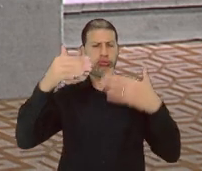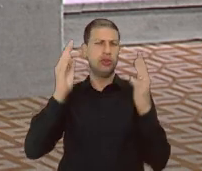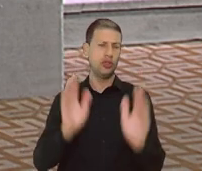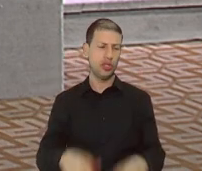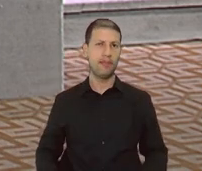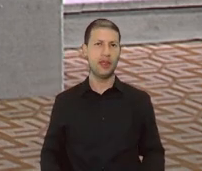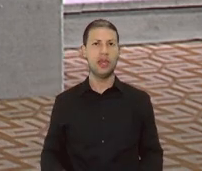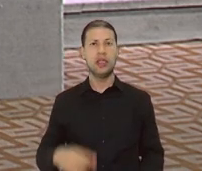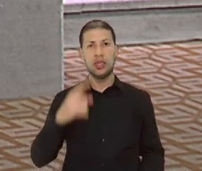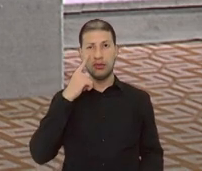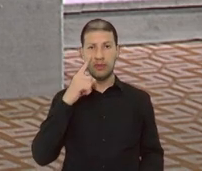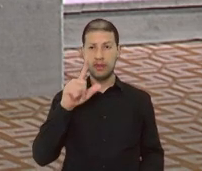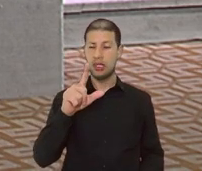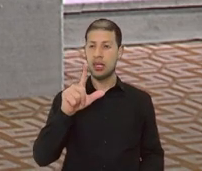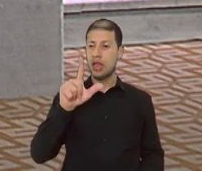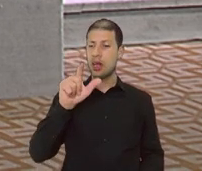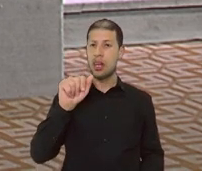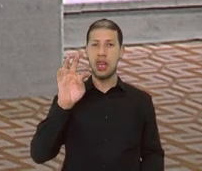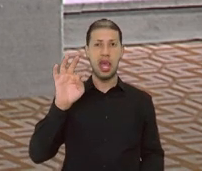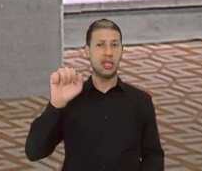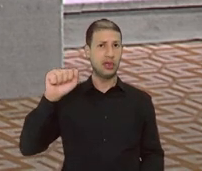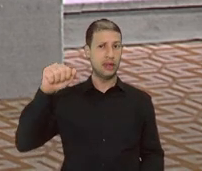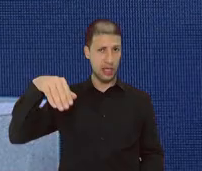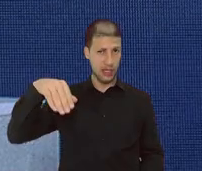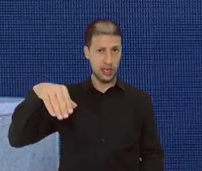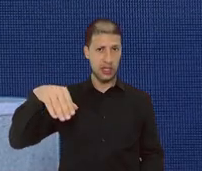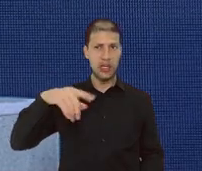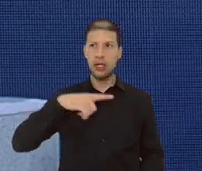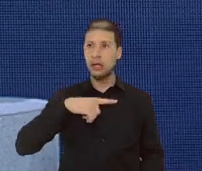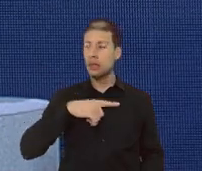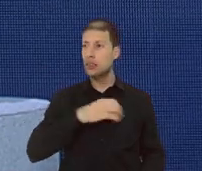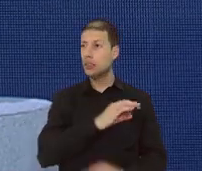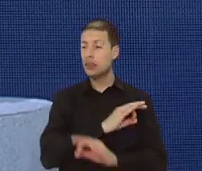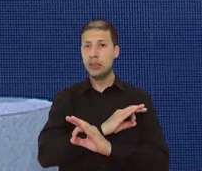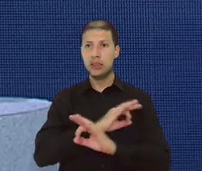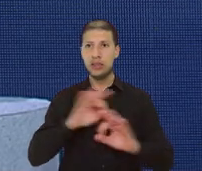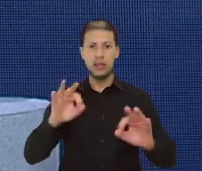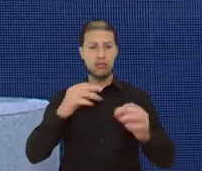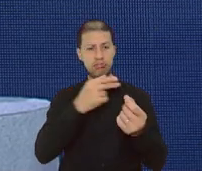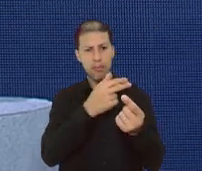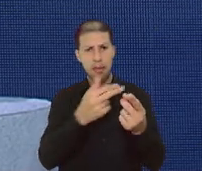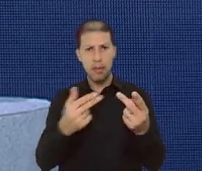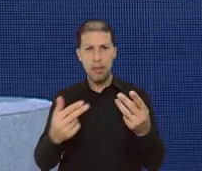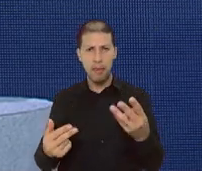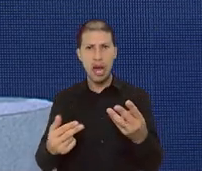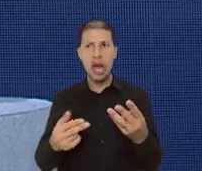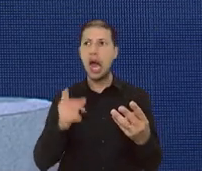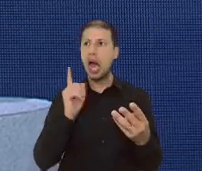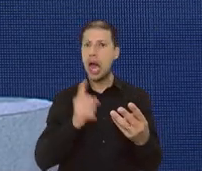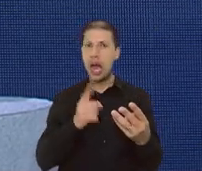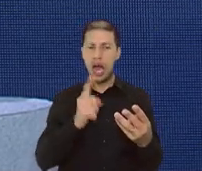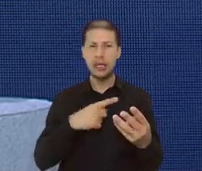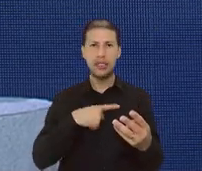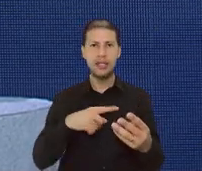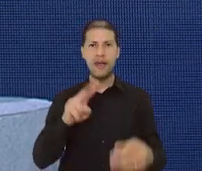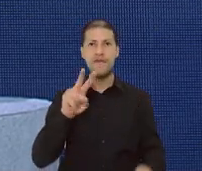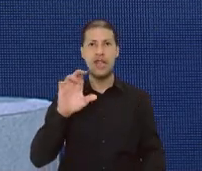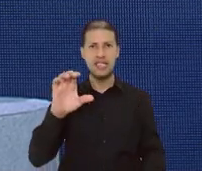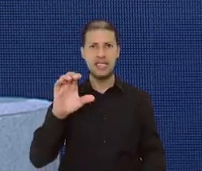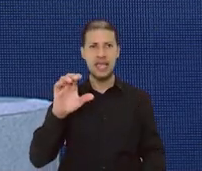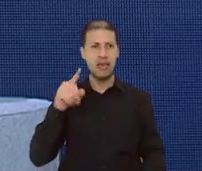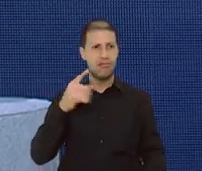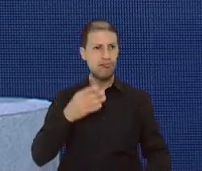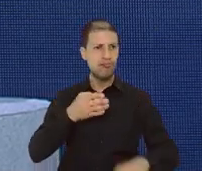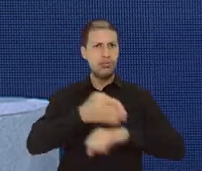de latam ela tem esses elementos que estão muito próprios para casa de vicia entrar e trazer mais